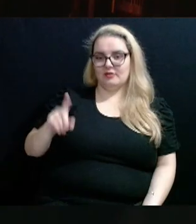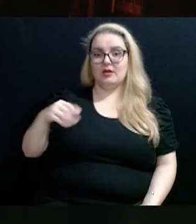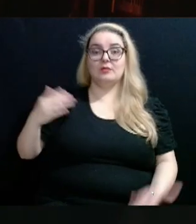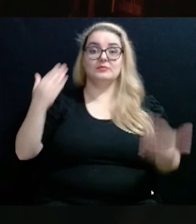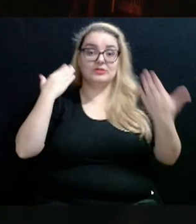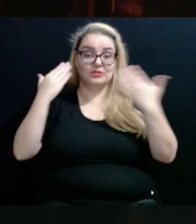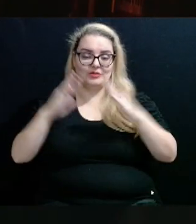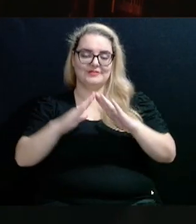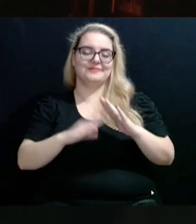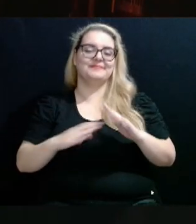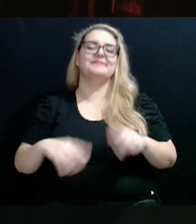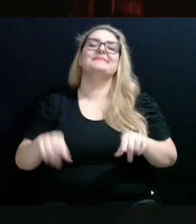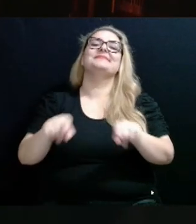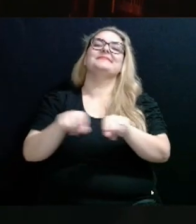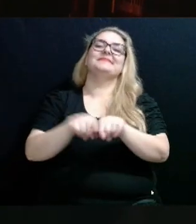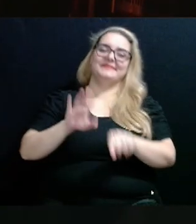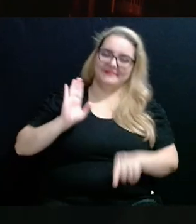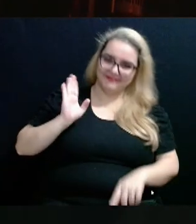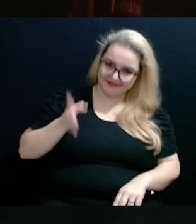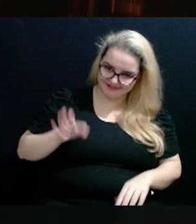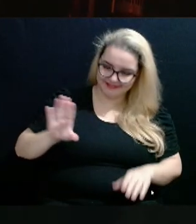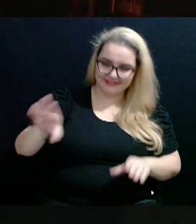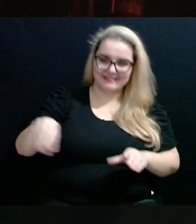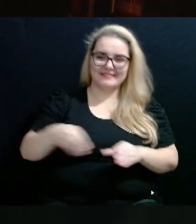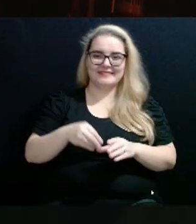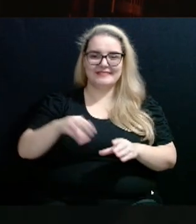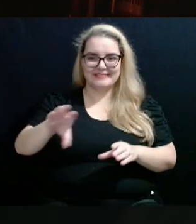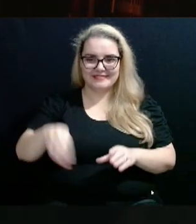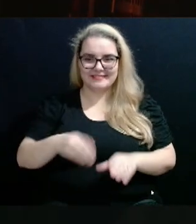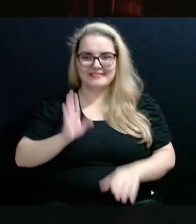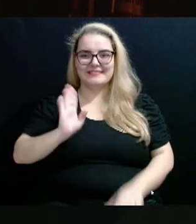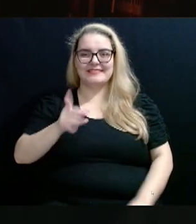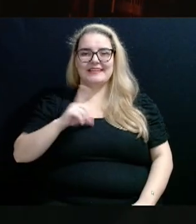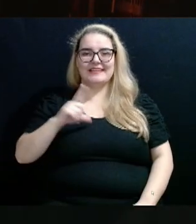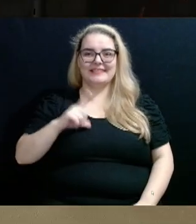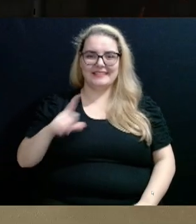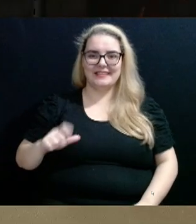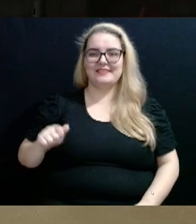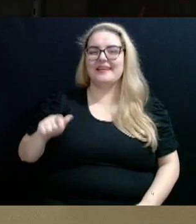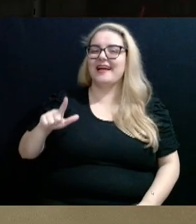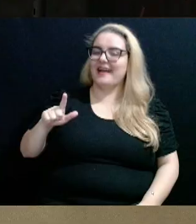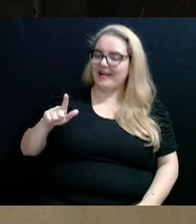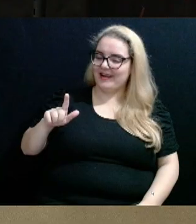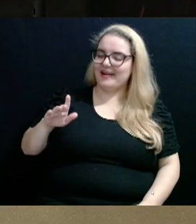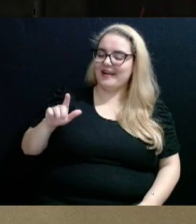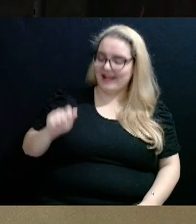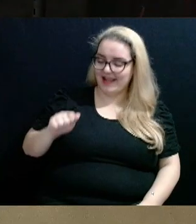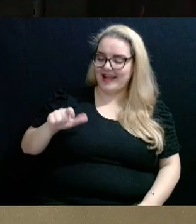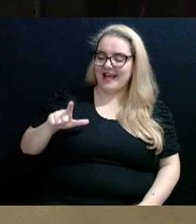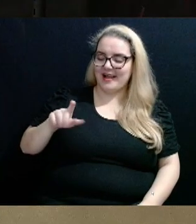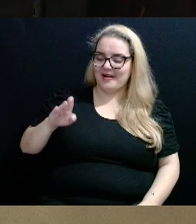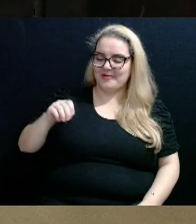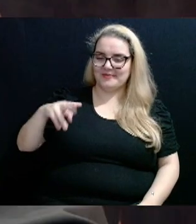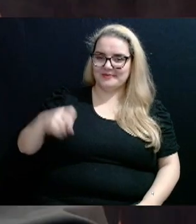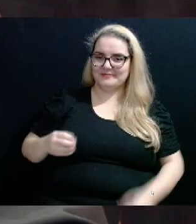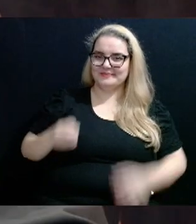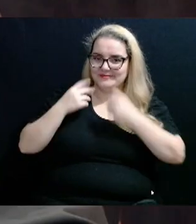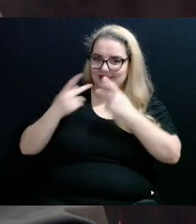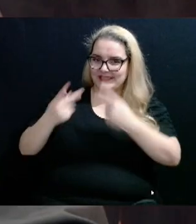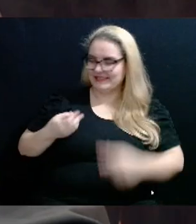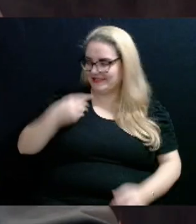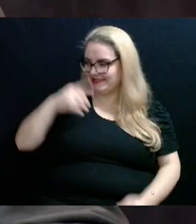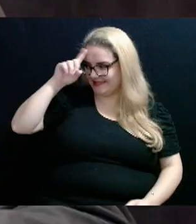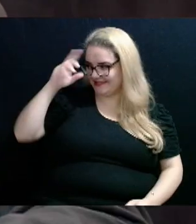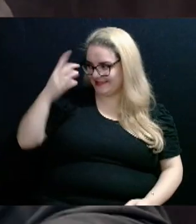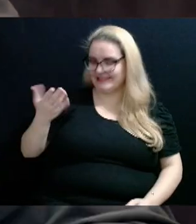colecionou figurinhas, já teve álbum de figurinhas e vai falar com a gente hoje. Seja muito bem-vindo, bom dia para você. Bom dia a